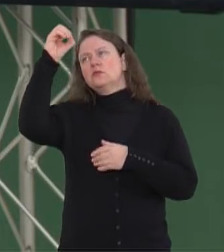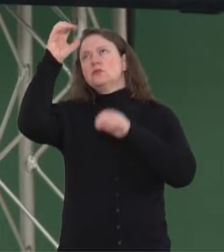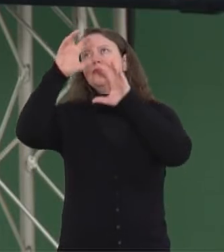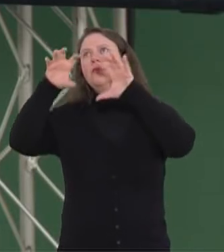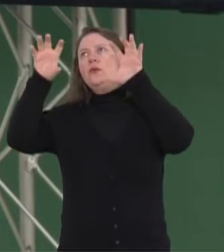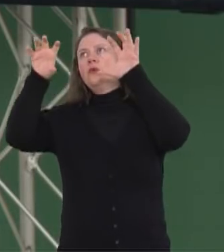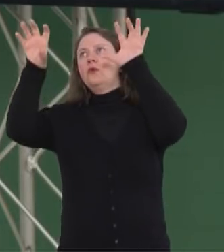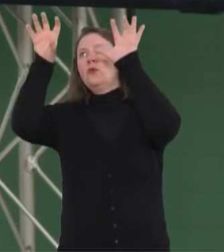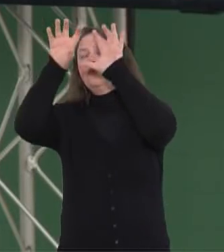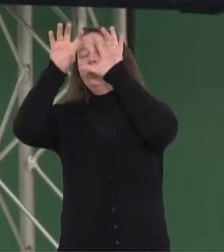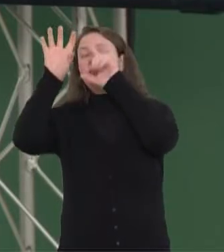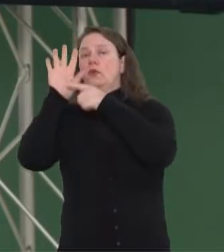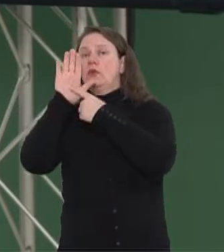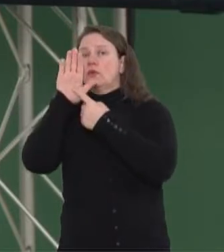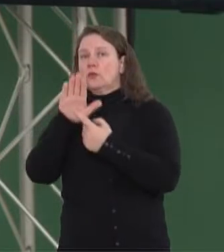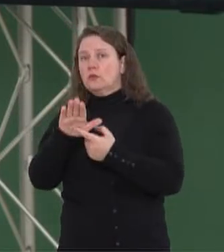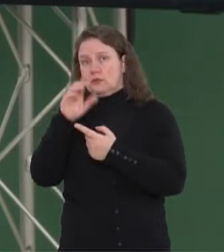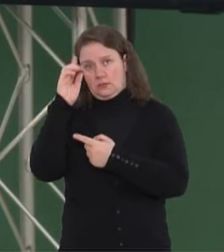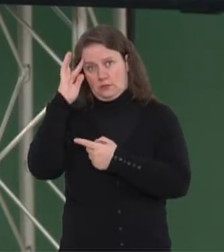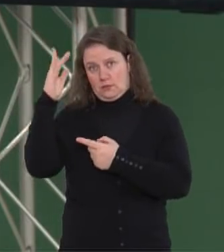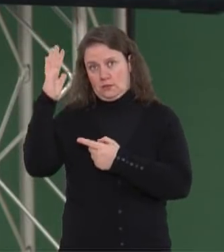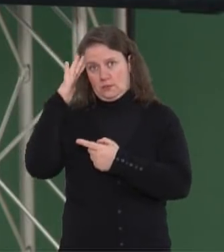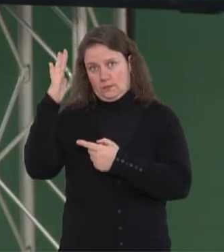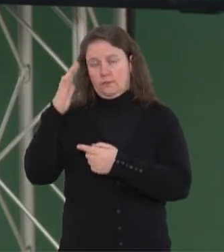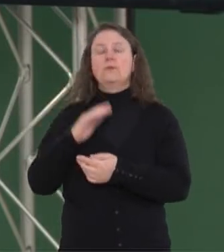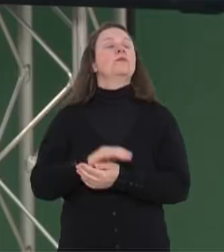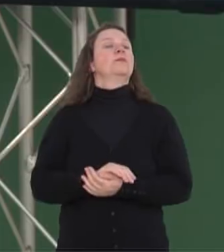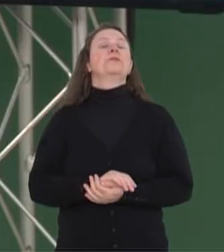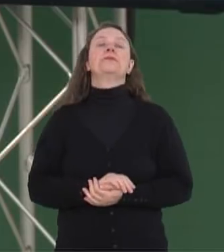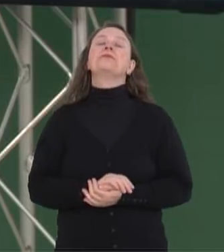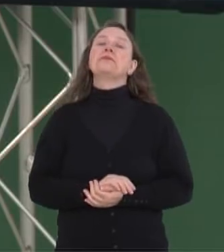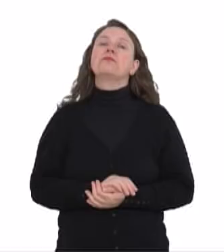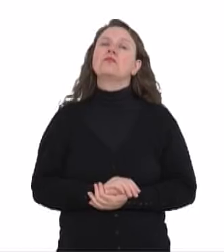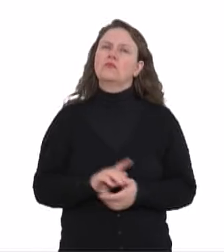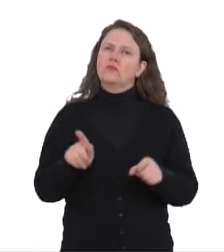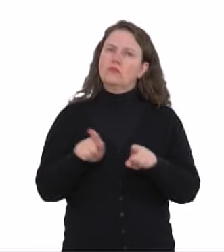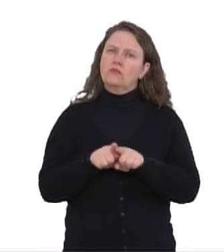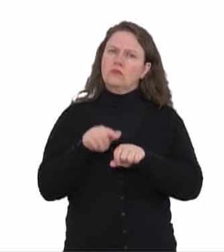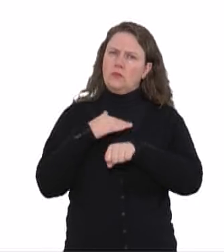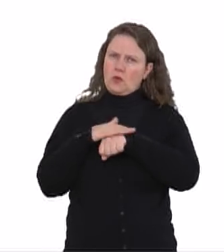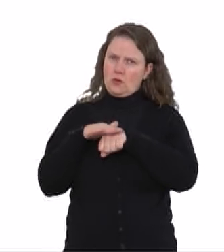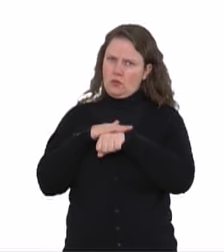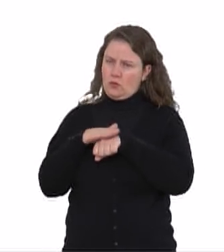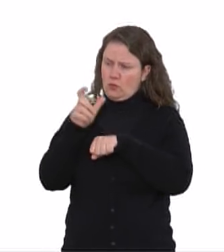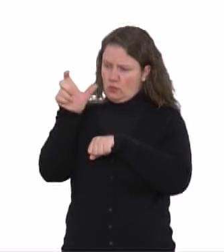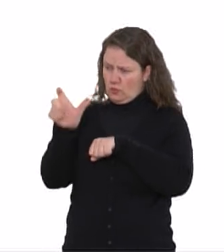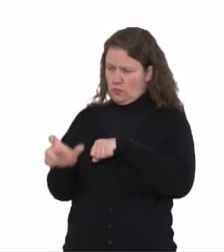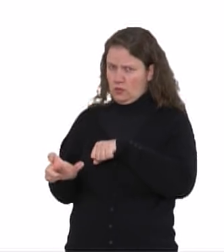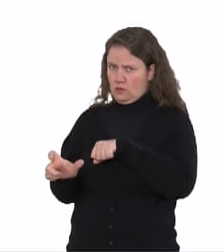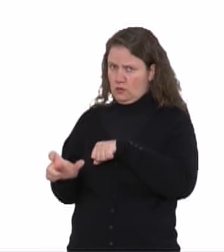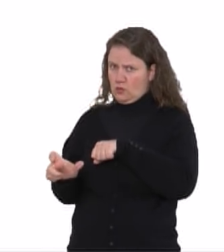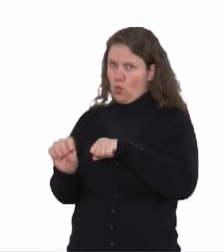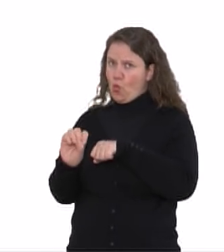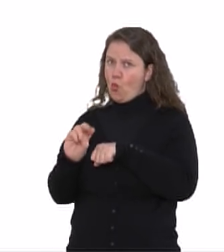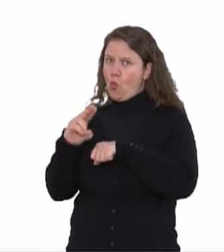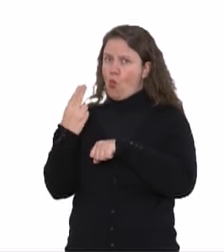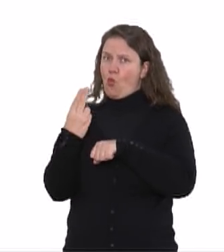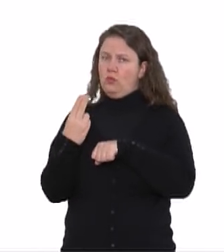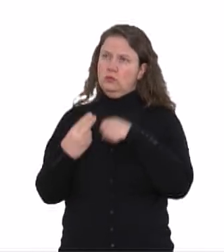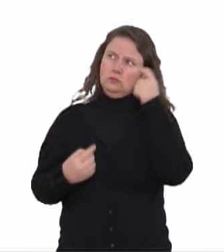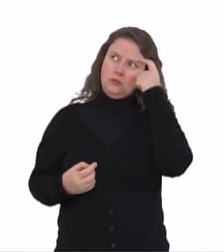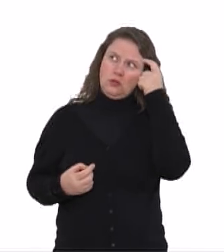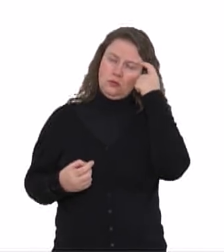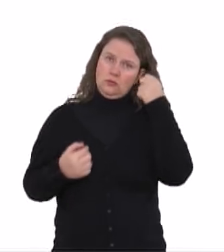dá a indicação de pensamento. Ele estava conversando com alguém ou pensando sobre